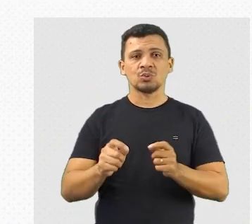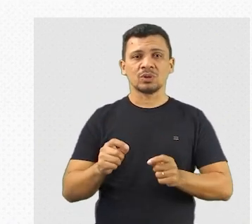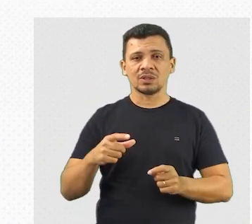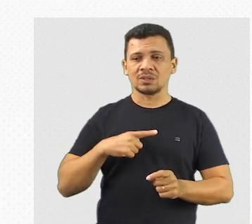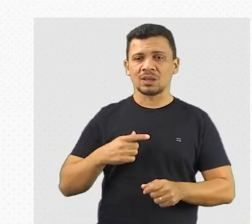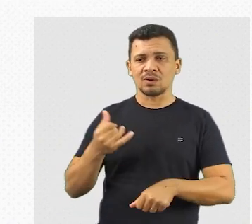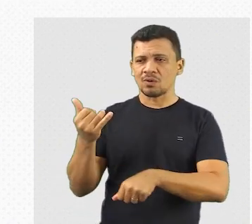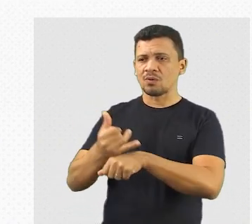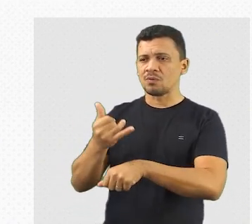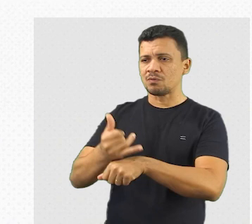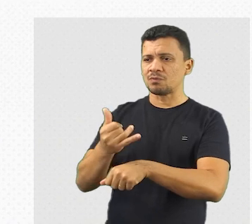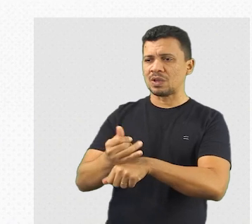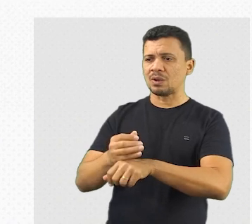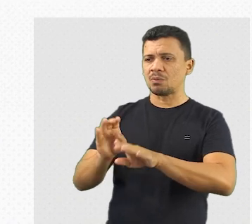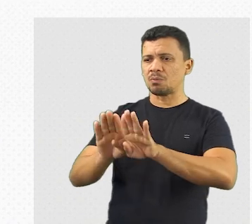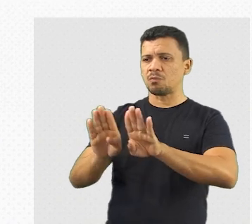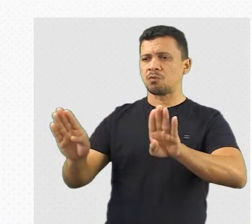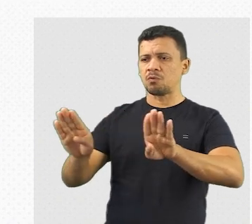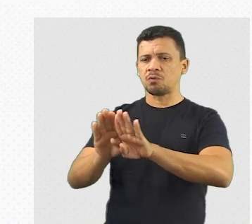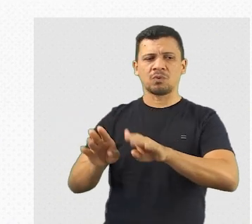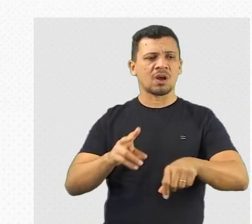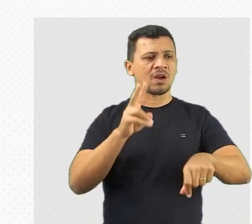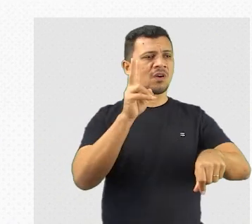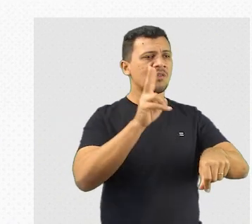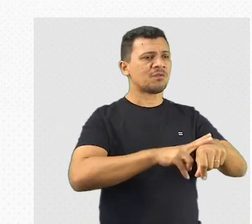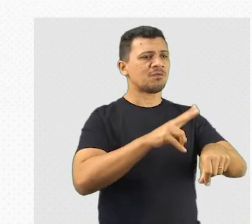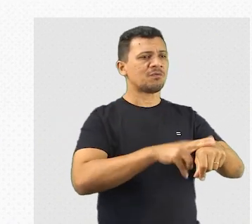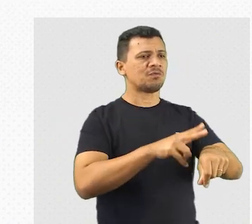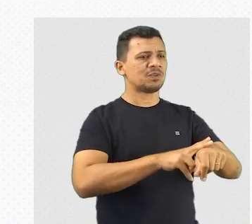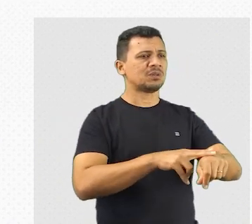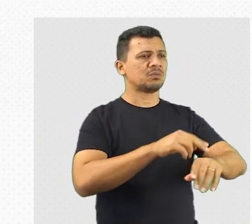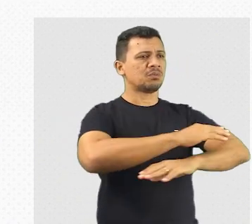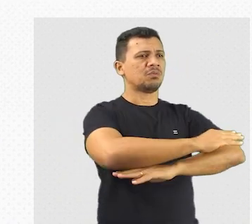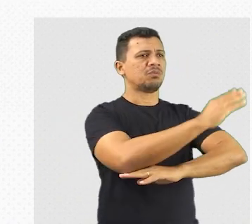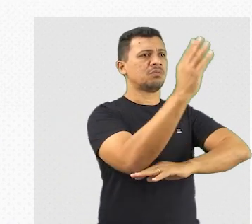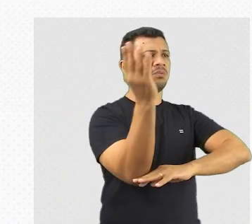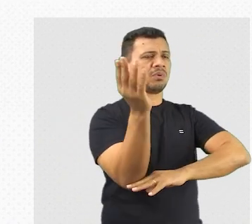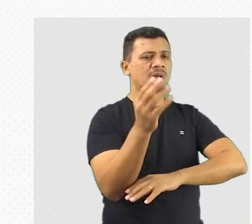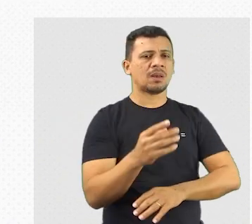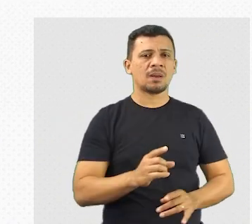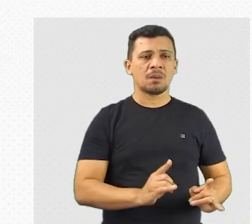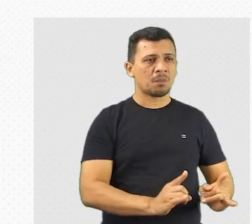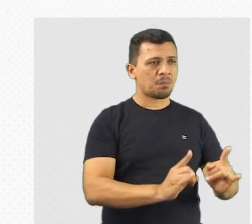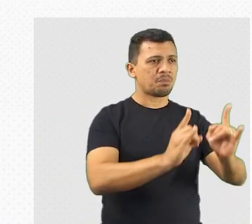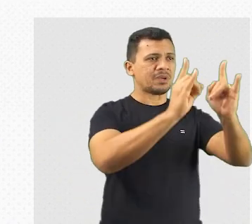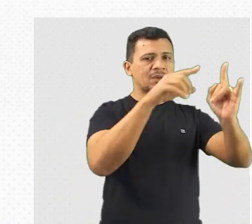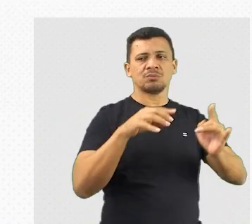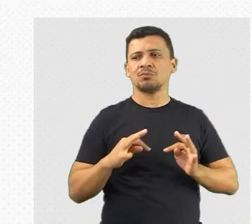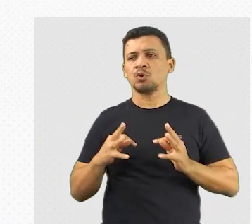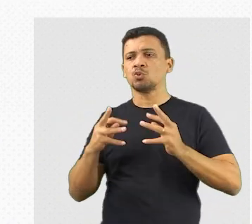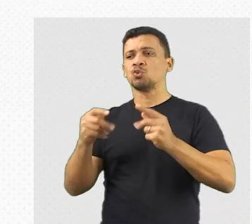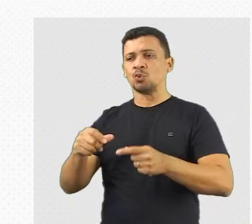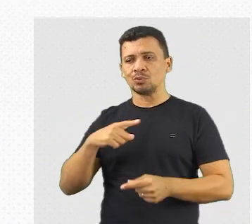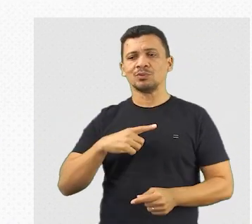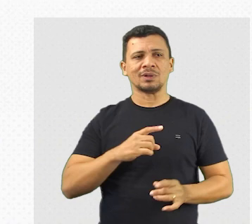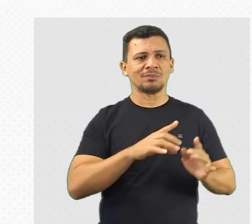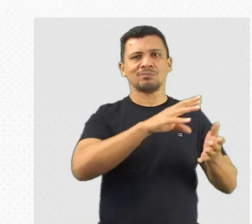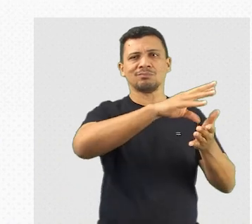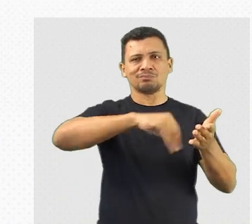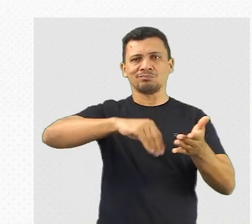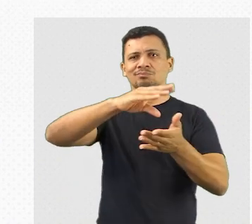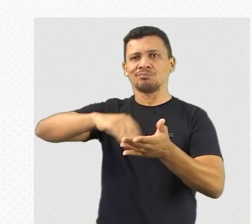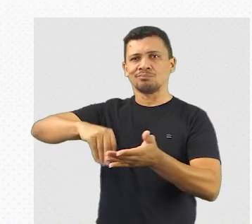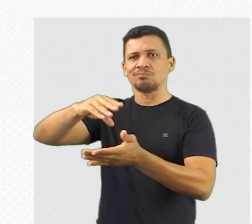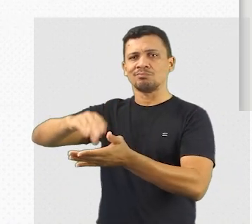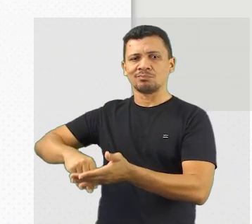inteiro coloca. Colocar vidro na sacada, aí o bairro inteiro coloca. Colocar prédios com cerâmica, aí todo o bairro, é assim que